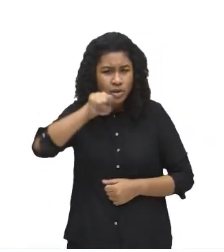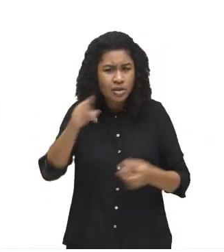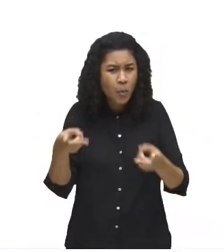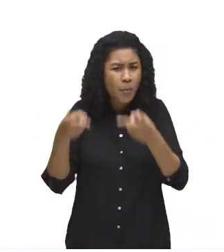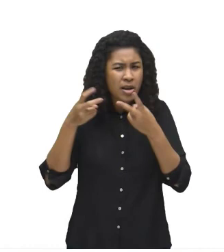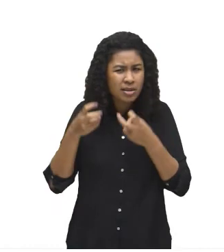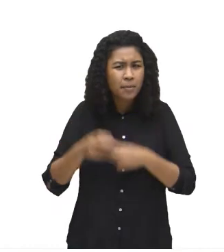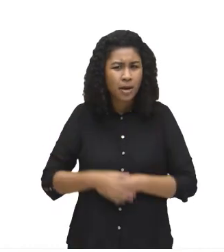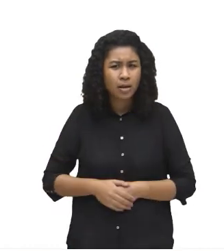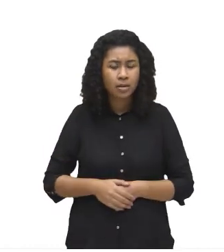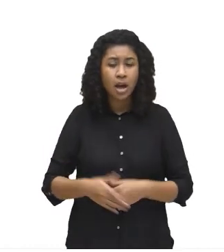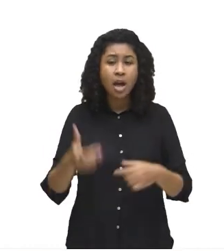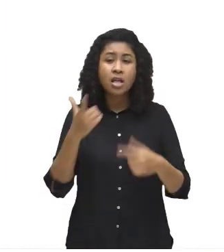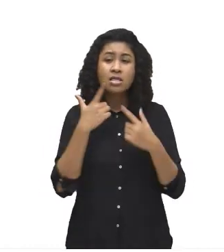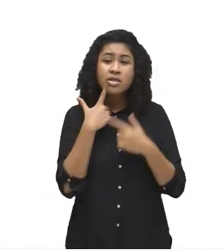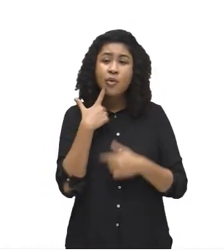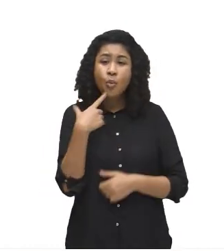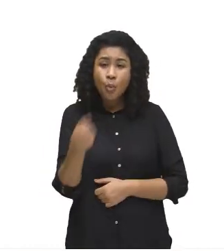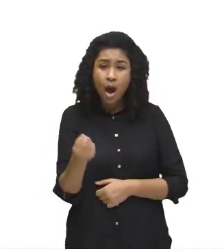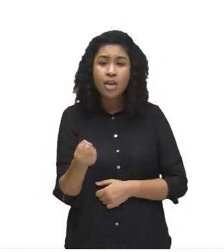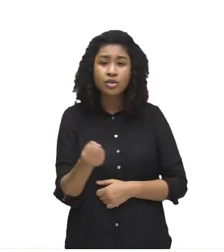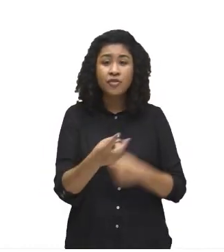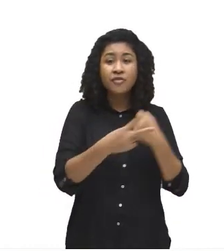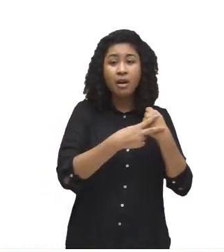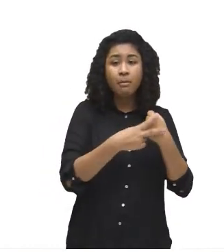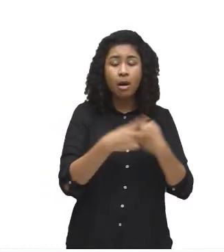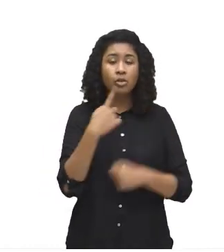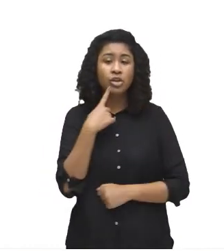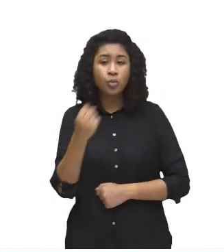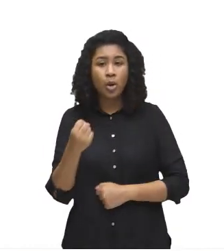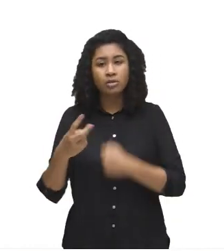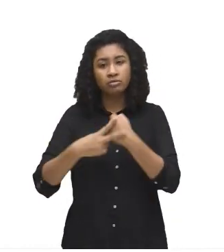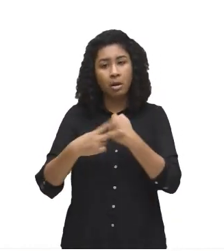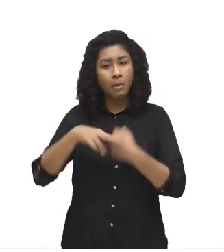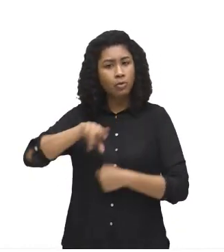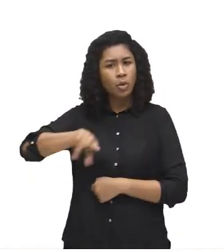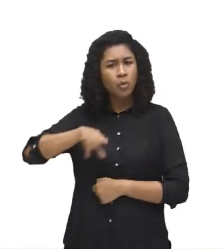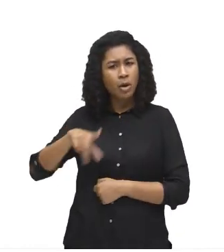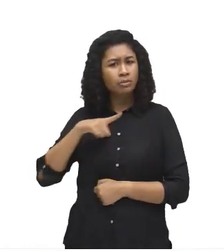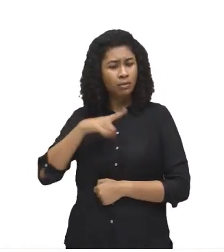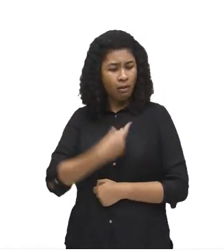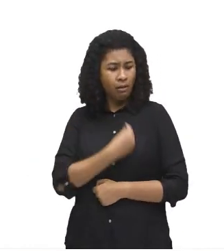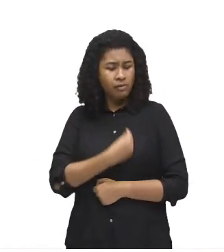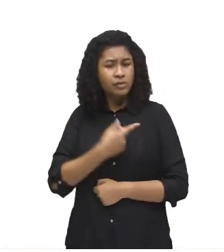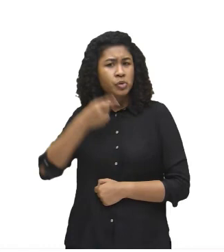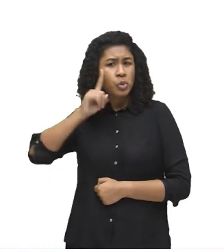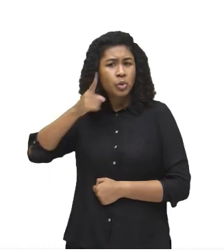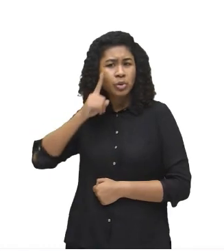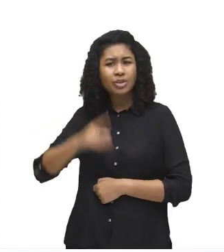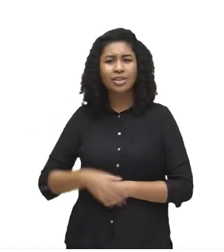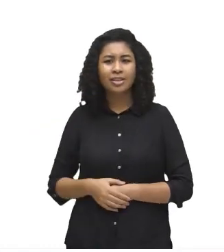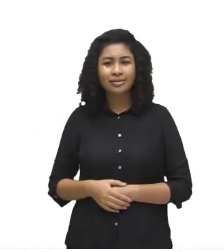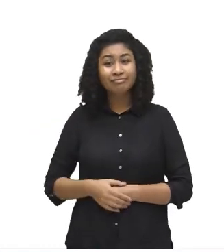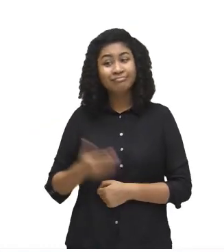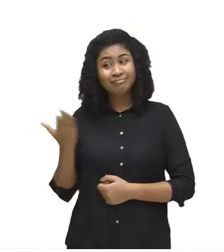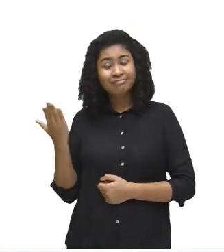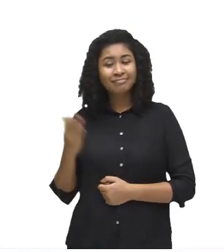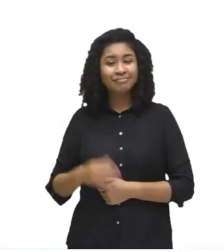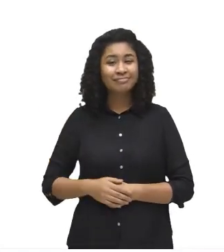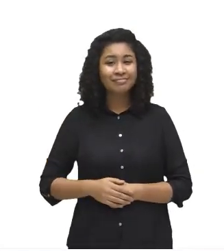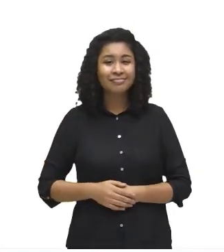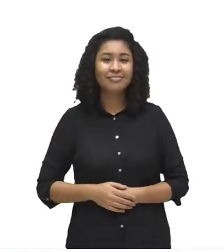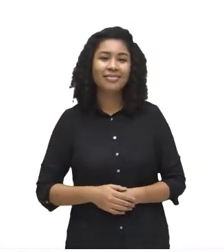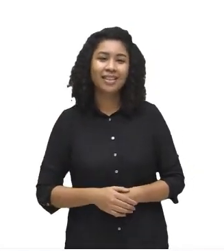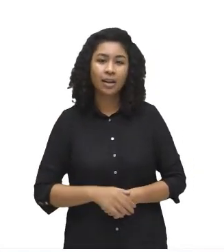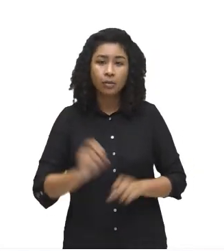a questão da linguagem verbal e não verbal está muito presente no nosso dia a dia? Aí mesmo, por exemplo, só reforçando antes de comentar o nosso